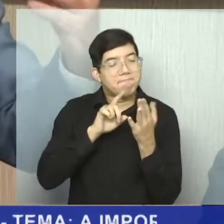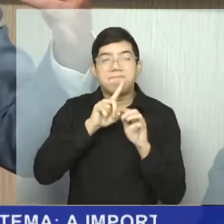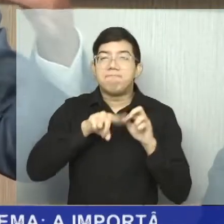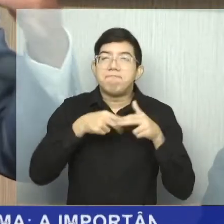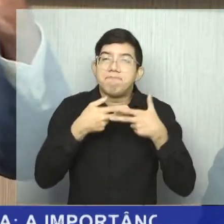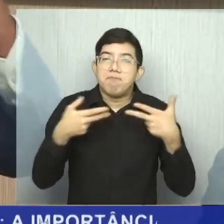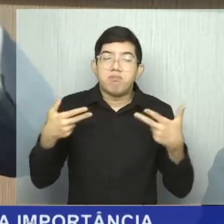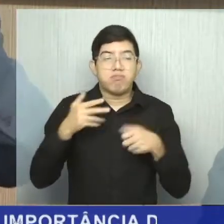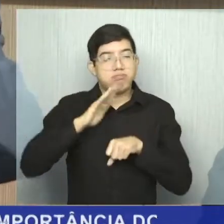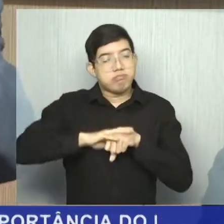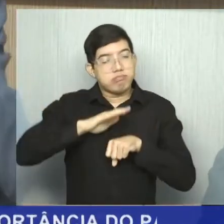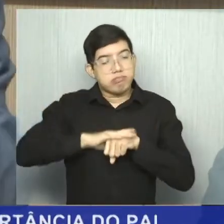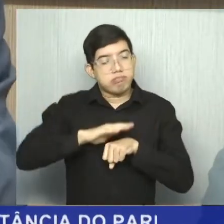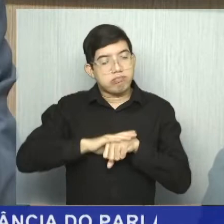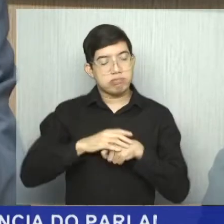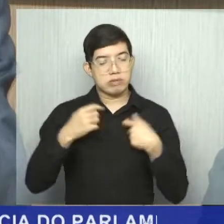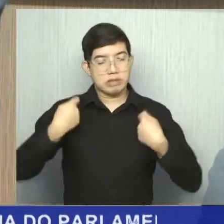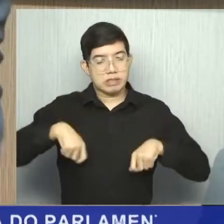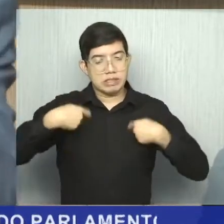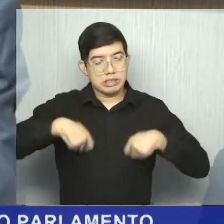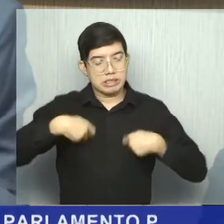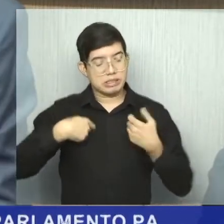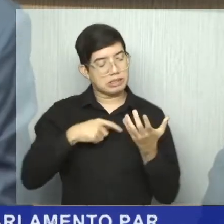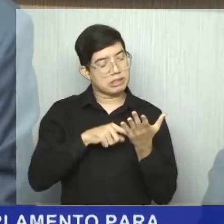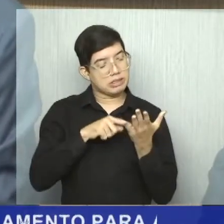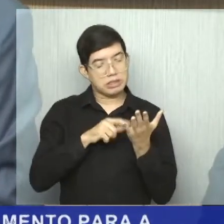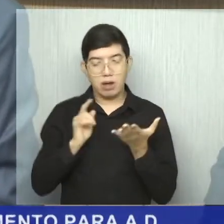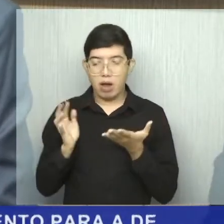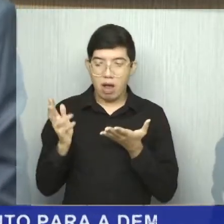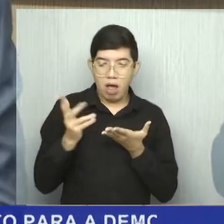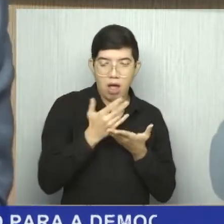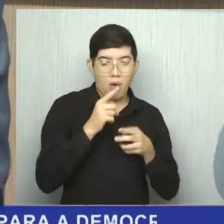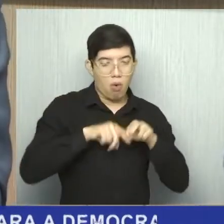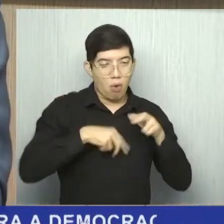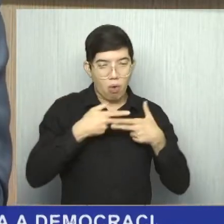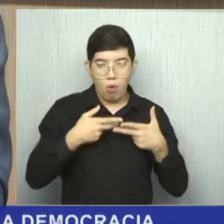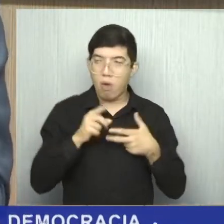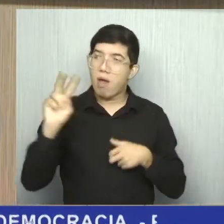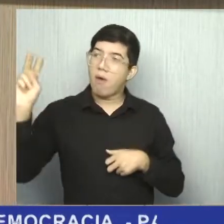de aceitação dele ou dela pelo grupo que eles não conseguem portar.